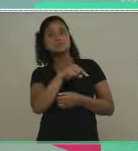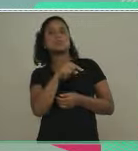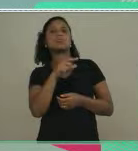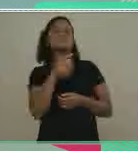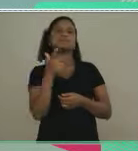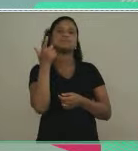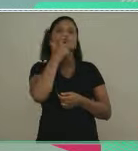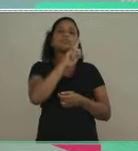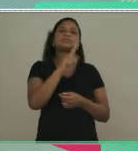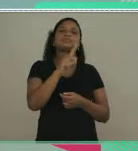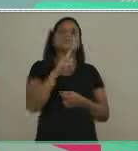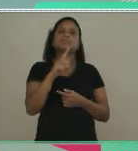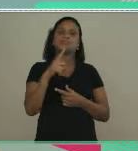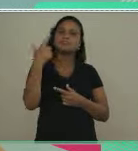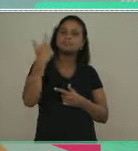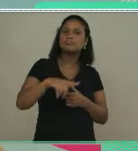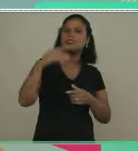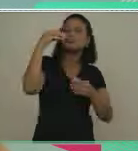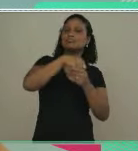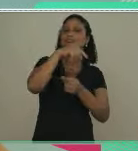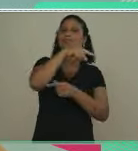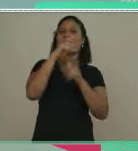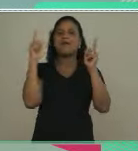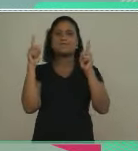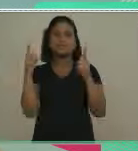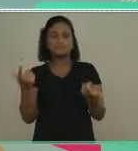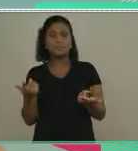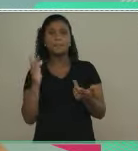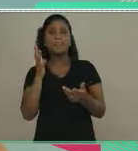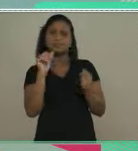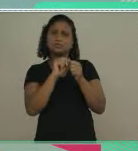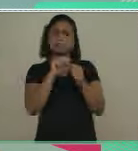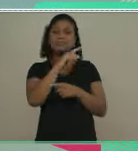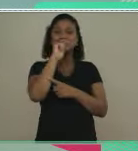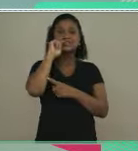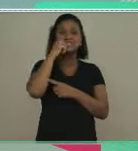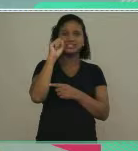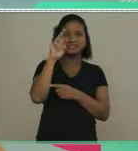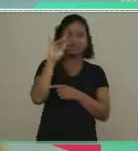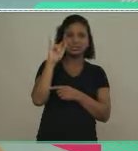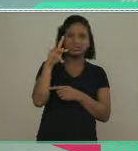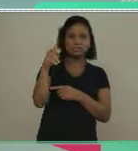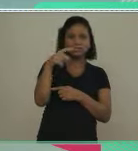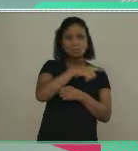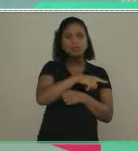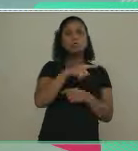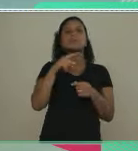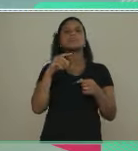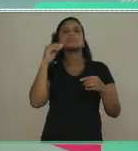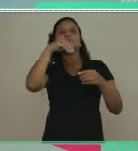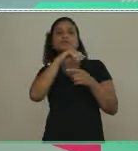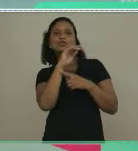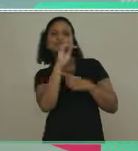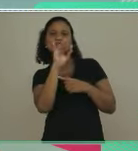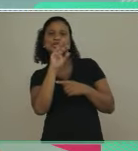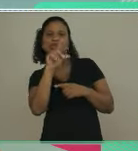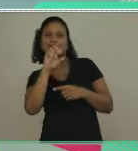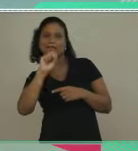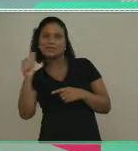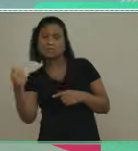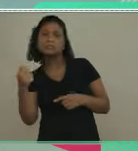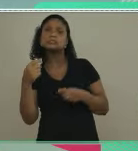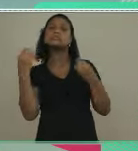Pacheco consegue inovar até nas aventuras que ele já fez. Em Sergipe, ele praticou a tirolesa. E, diferentemente da última